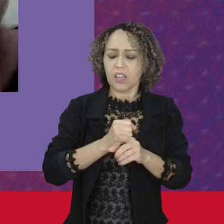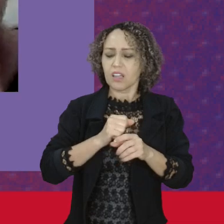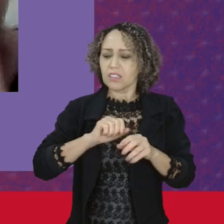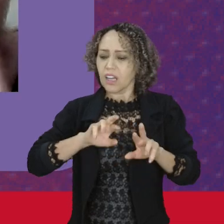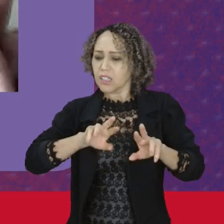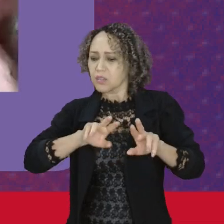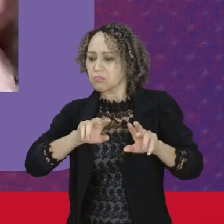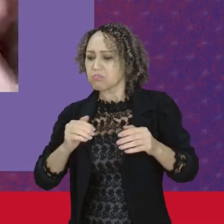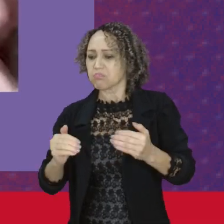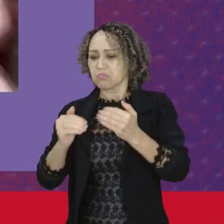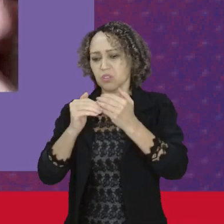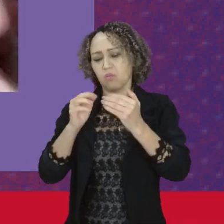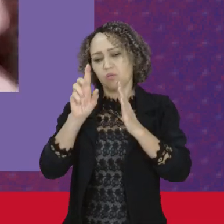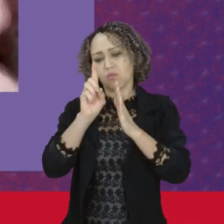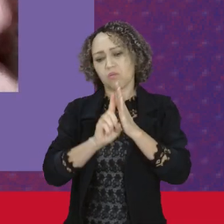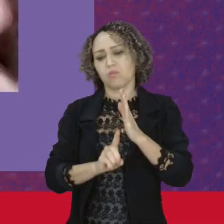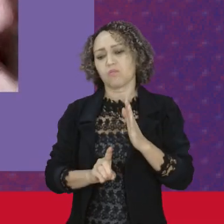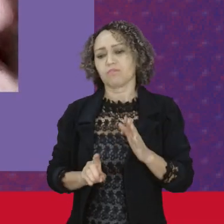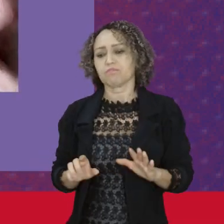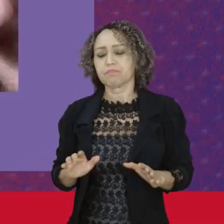não tenho